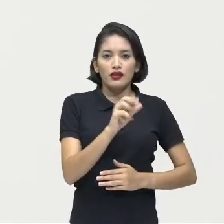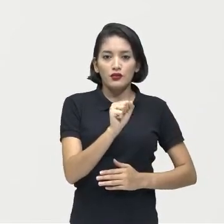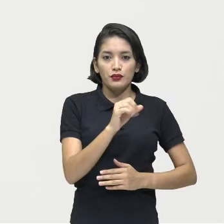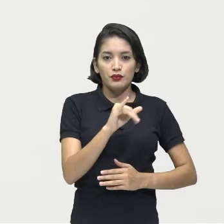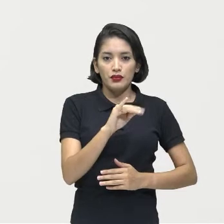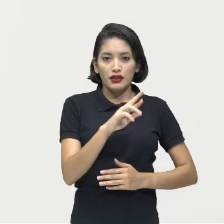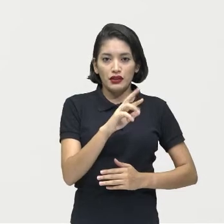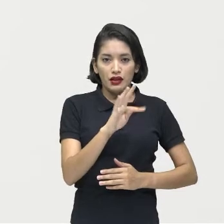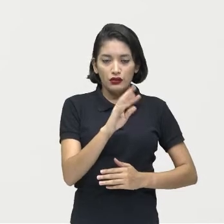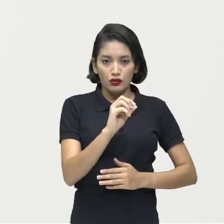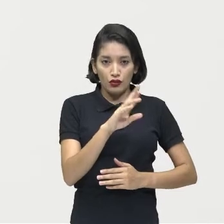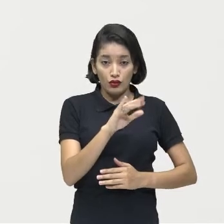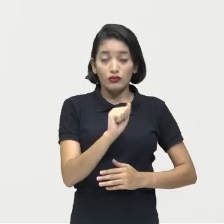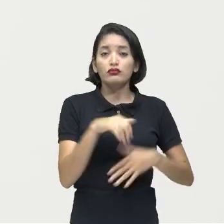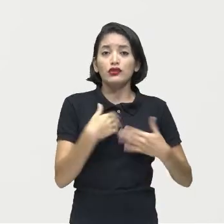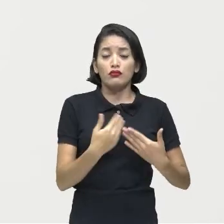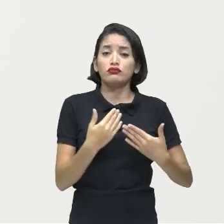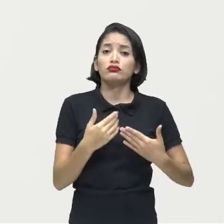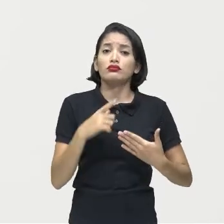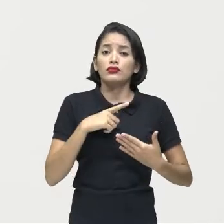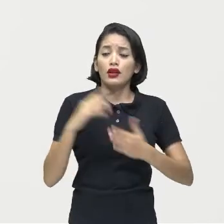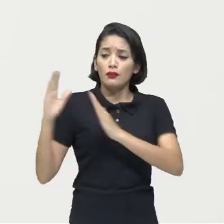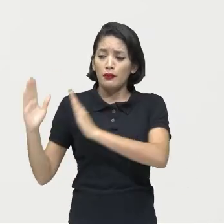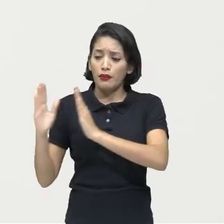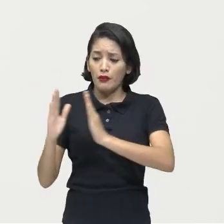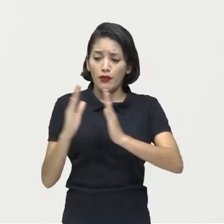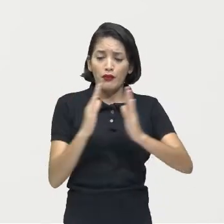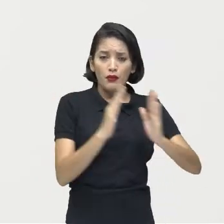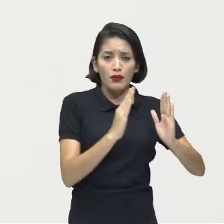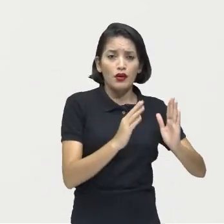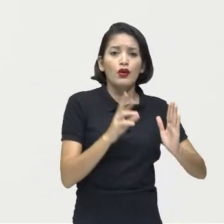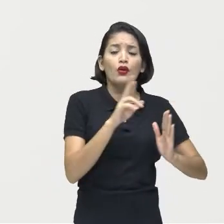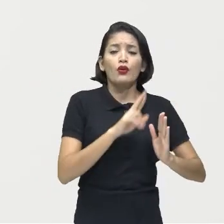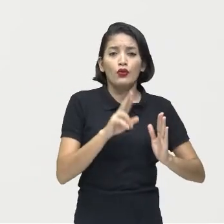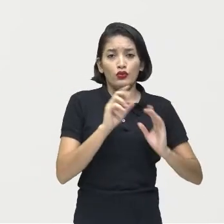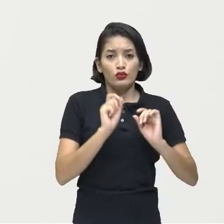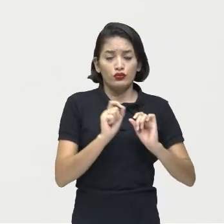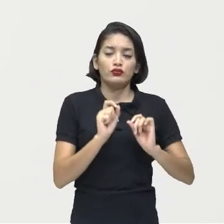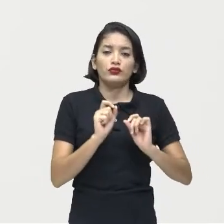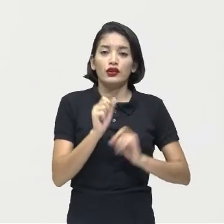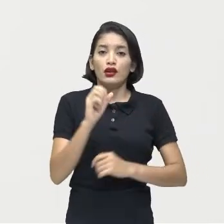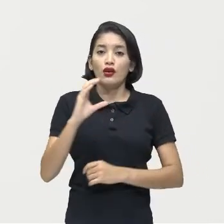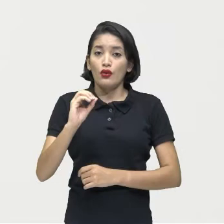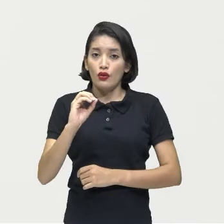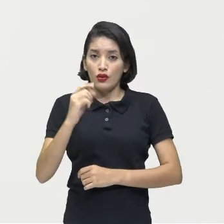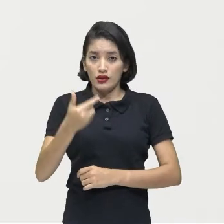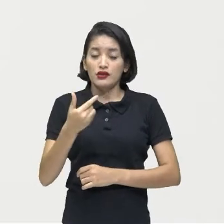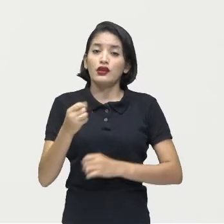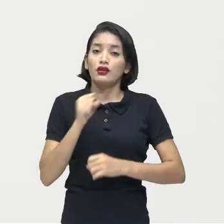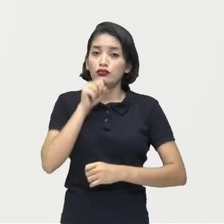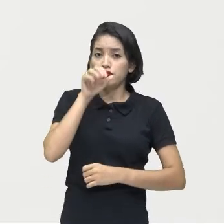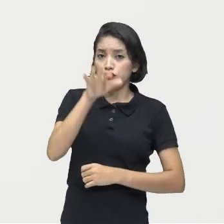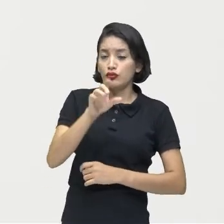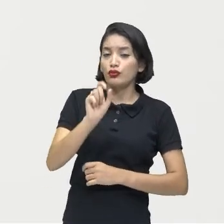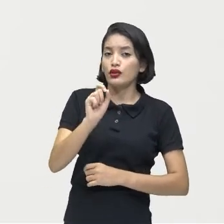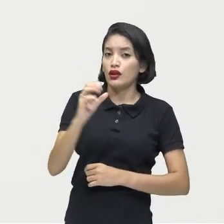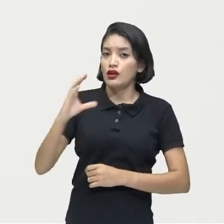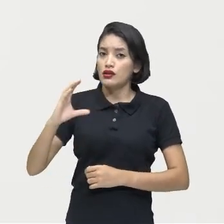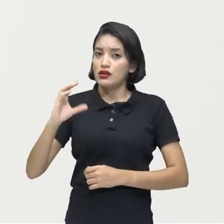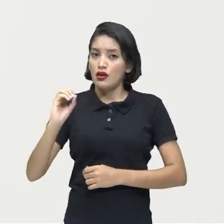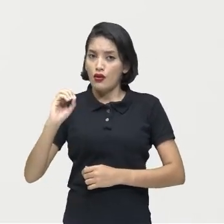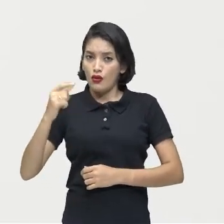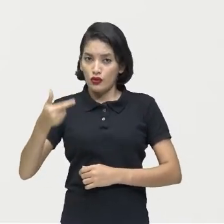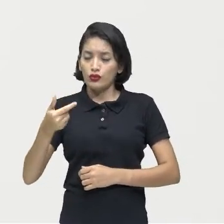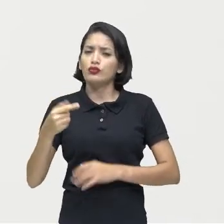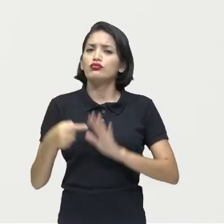nesse processo, o que ela utilizou? O oxigênio. E o que ela liberou? O gás carbônico, né? Então, a gente observa aí a presença